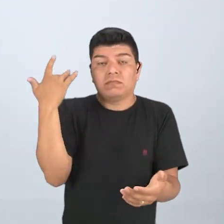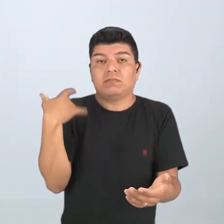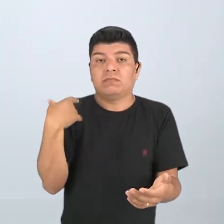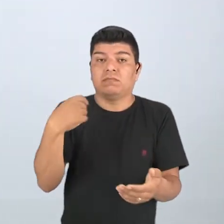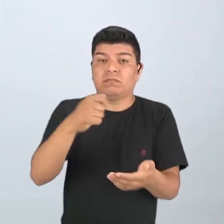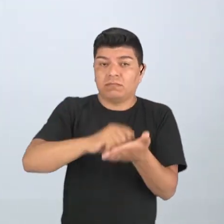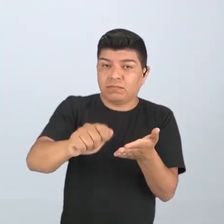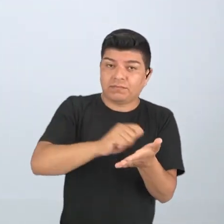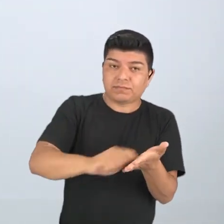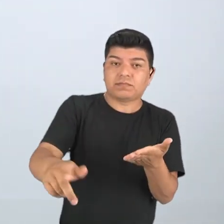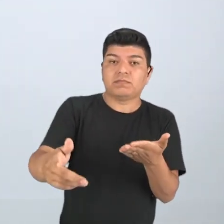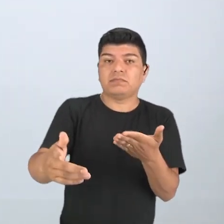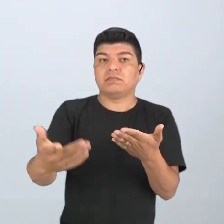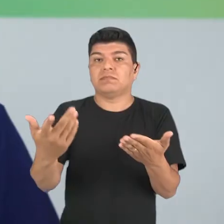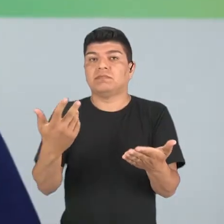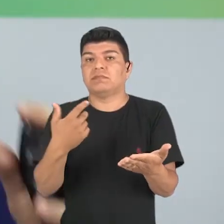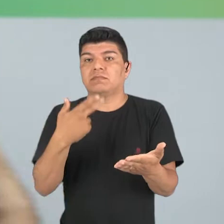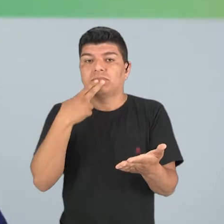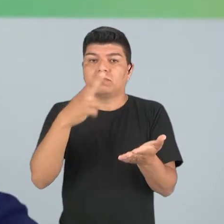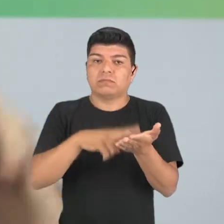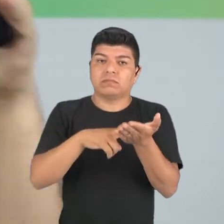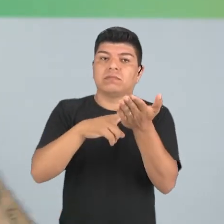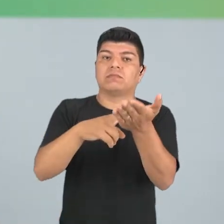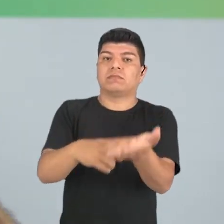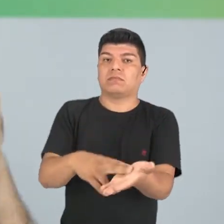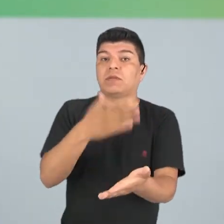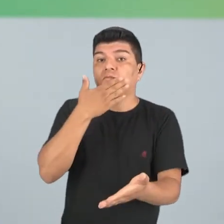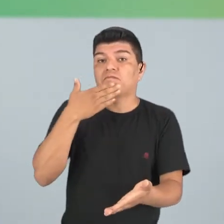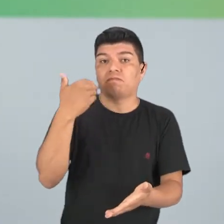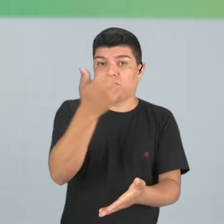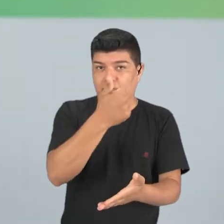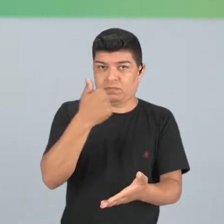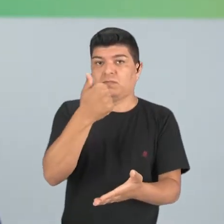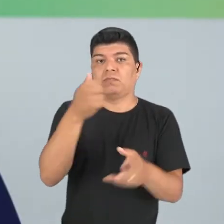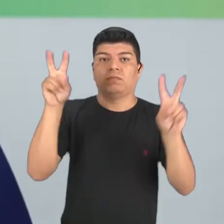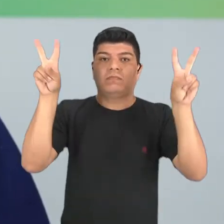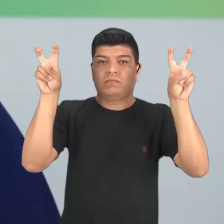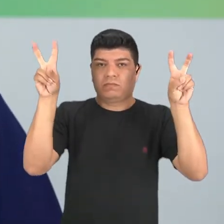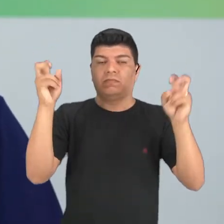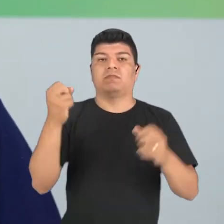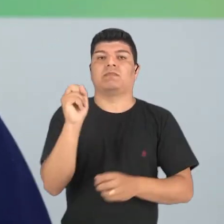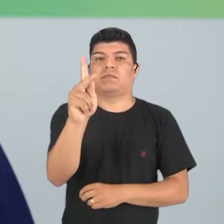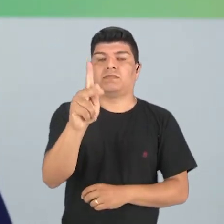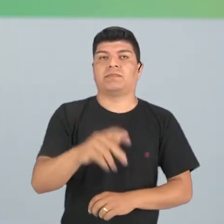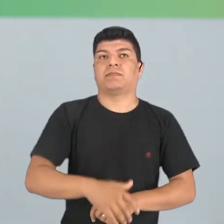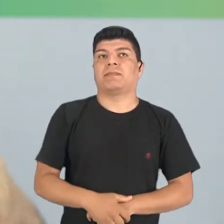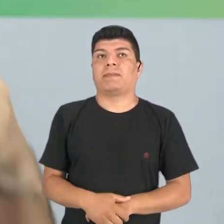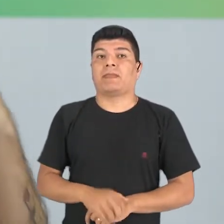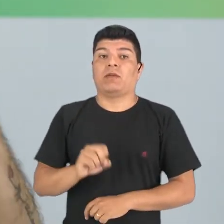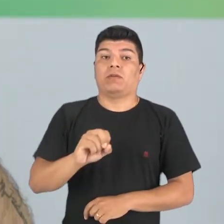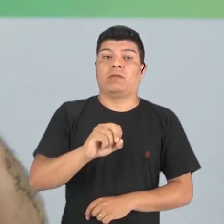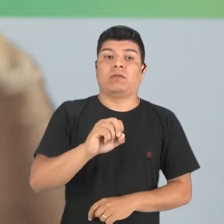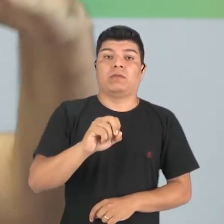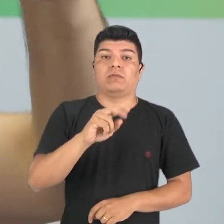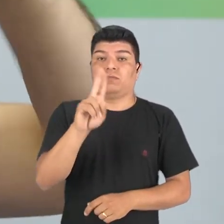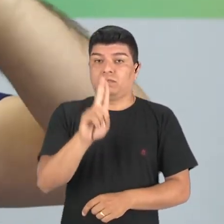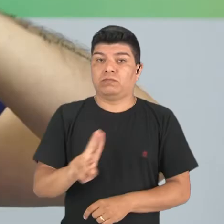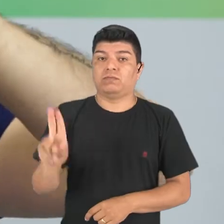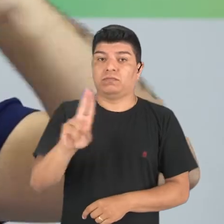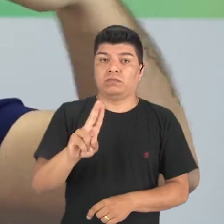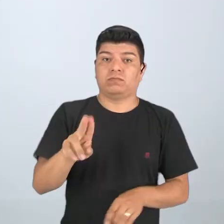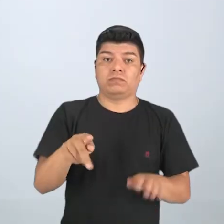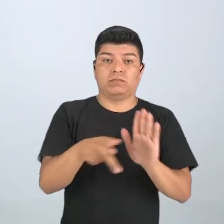da pessoa que está enviando a carta, ela vai enriquecer a sua carta, ok? Outras usam o